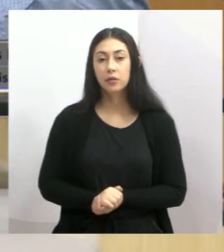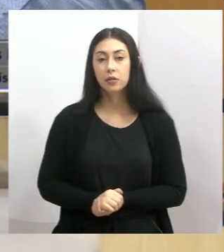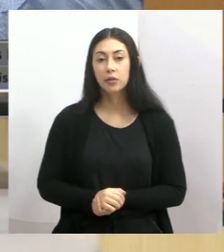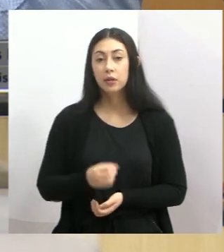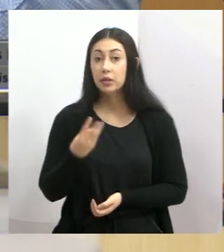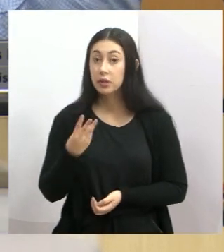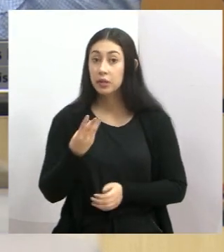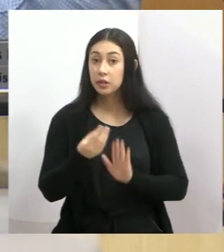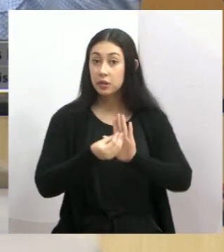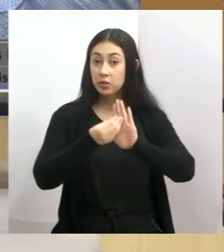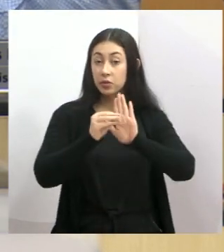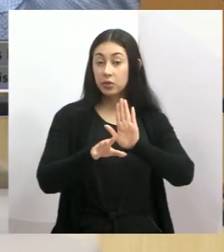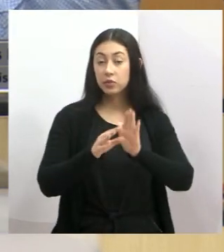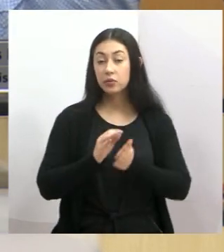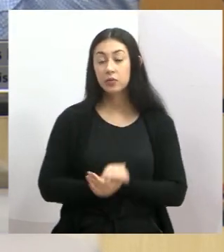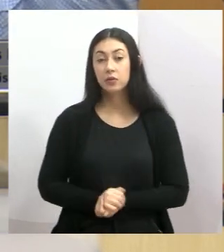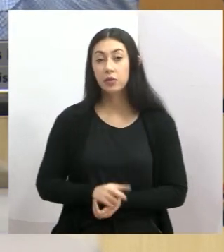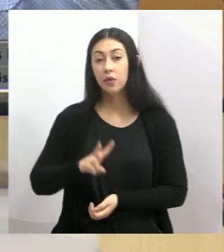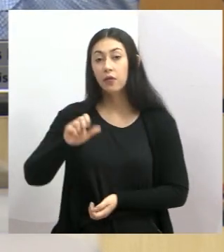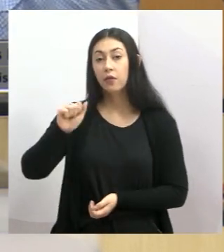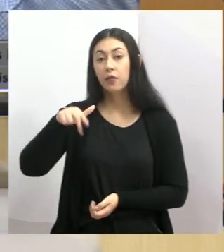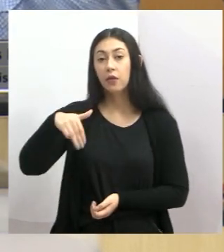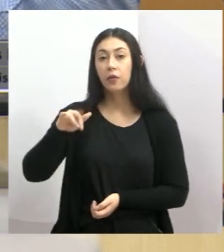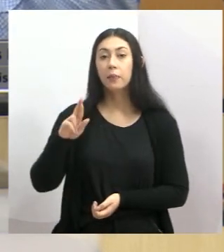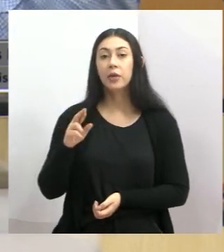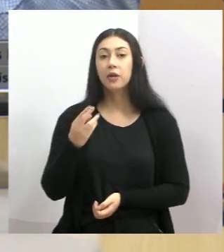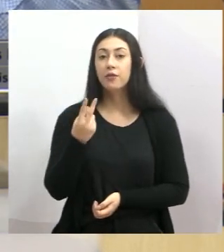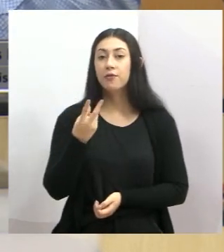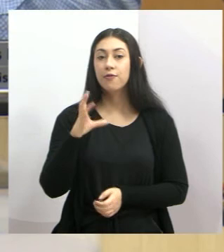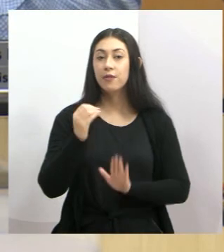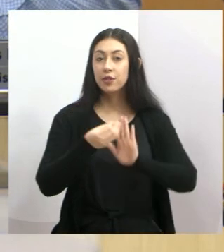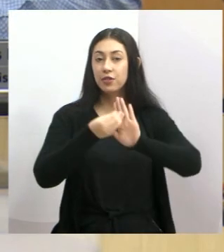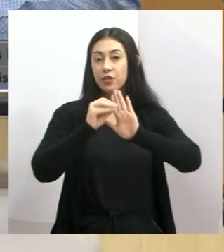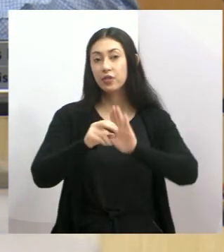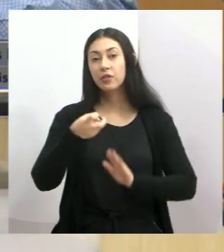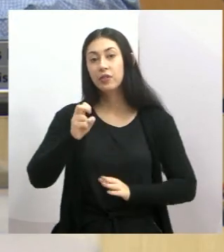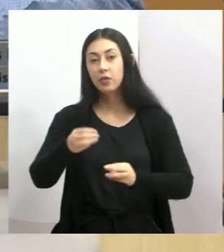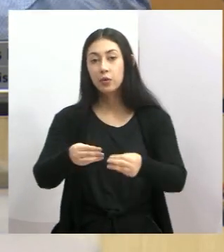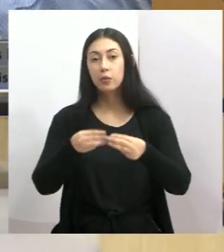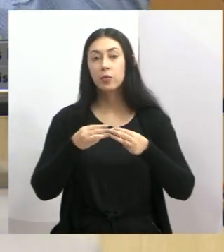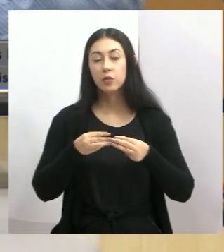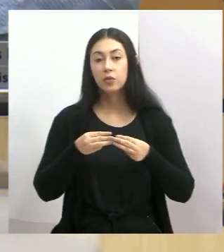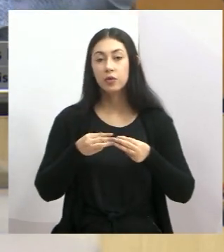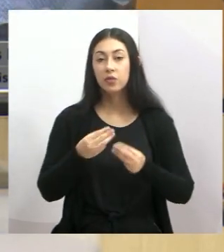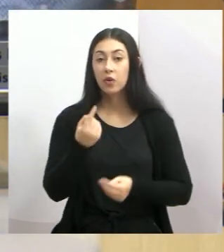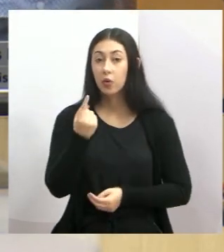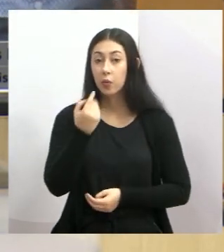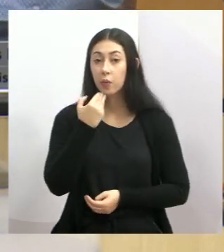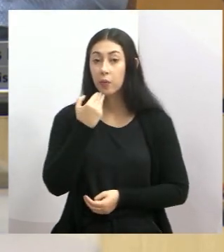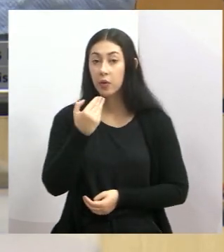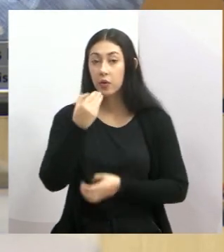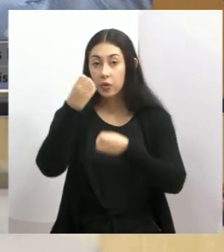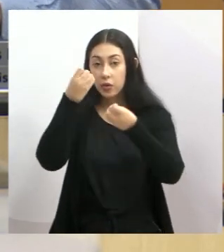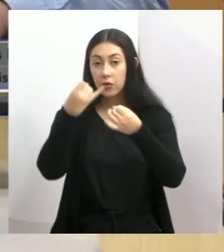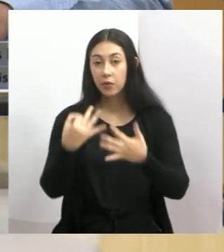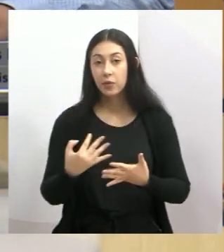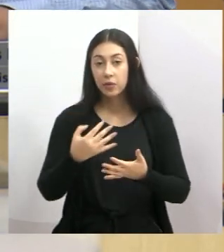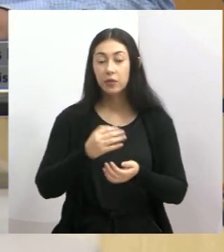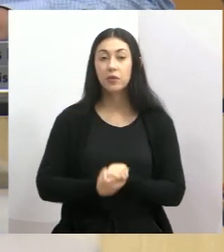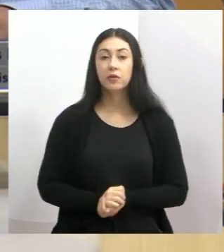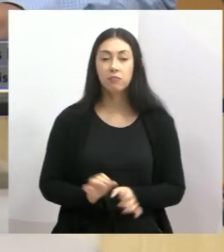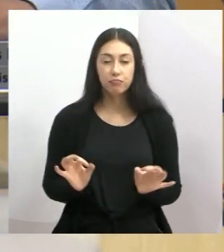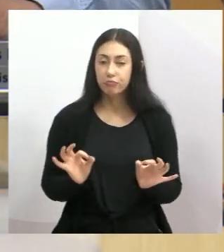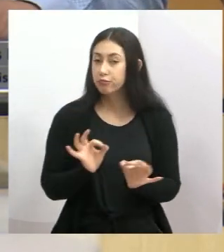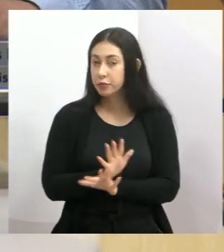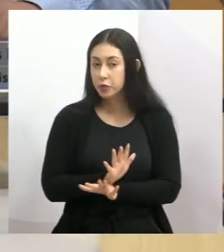Três indicações vamos meia-lua 20 ligações cinco moções e um pedido de informação